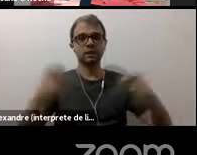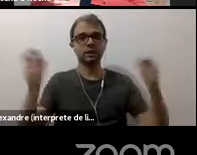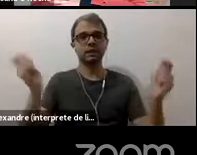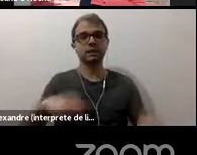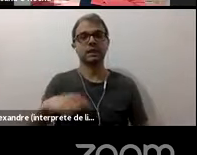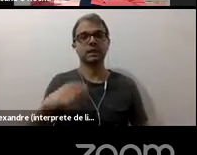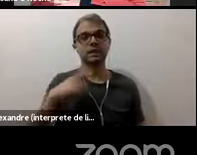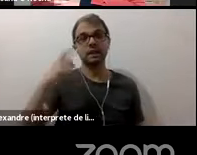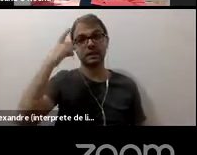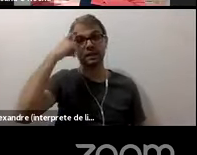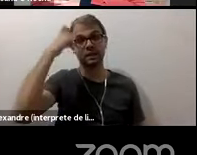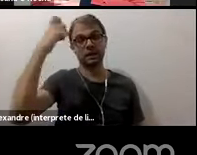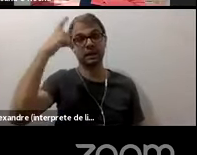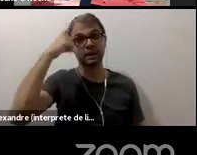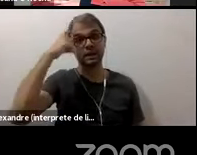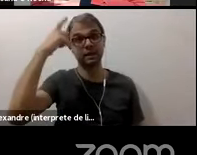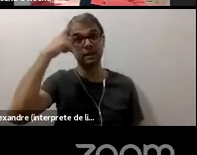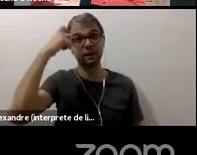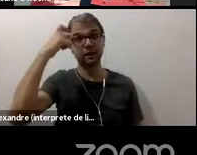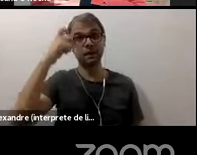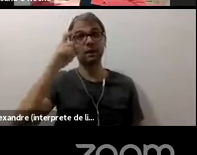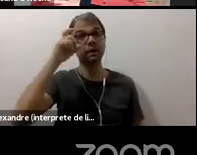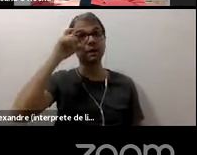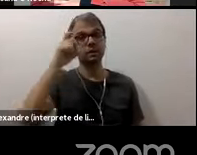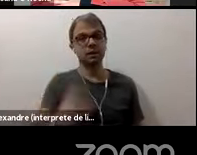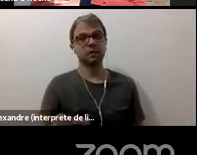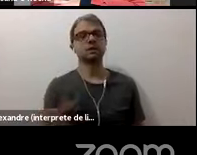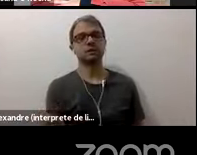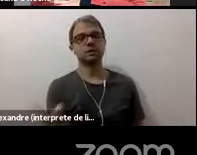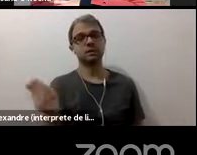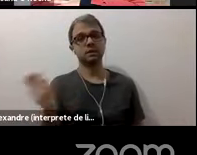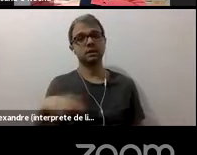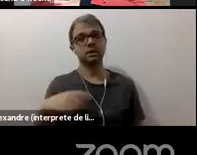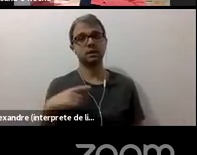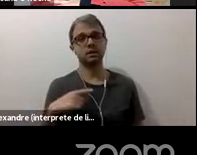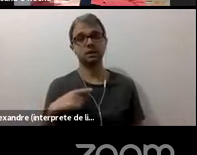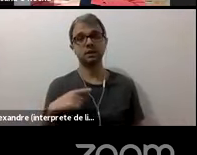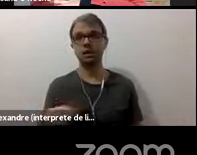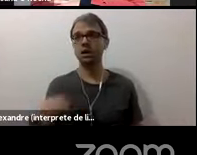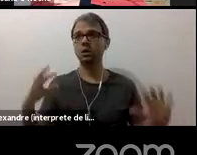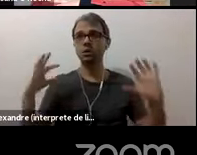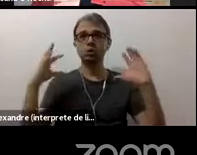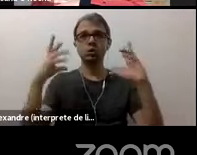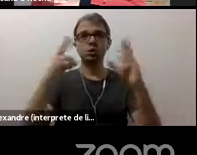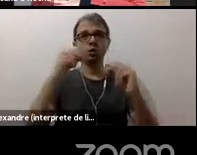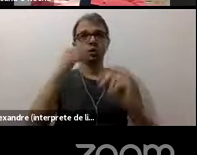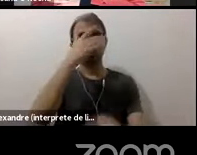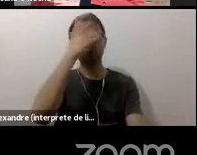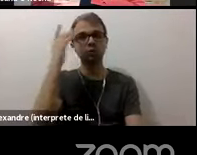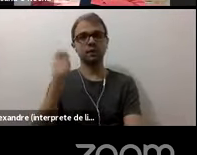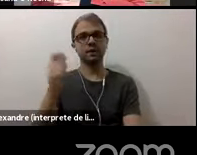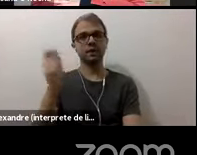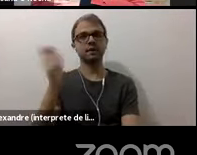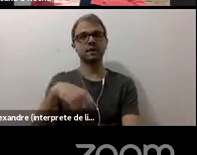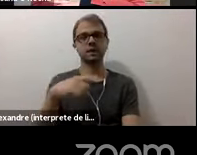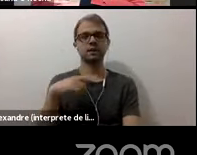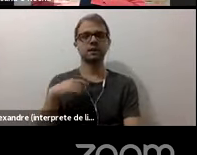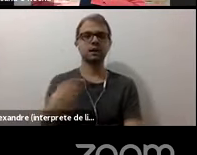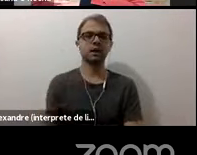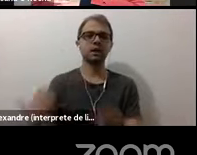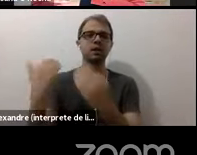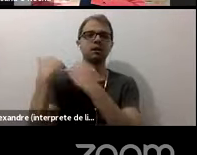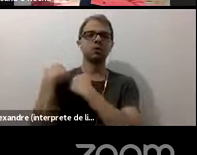possam surgir e, consequentemente, todo mundo se responsabiliza, né? Quando os próprios alunos lideram